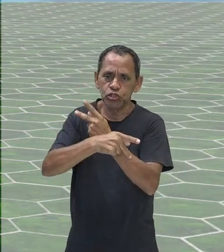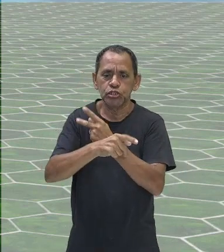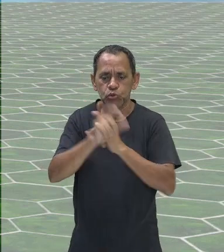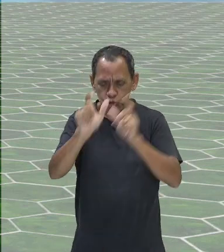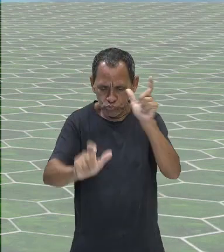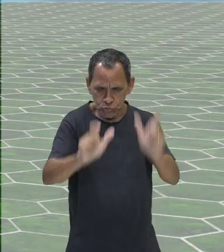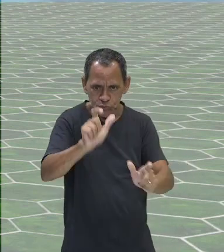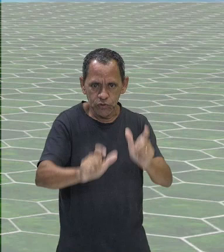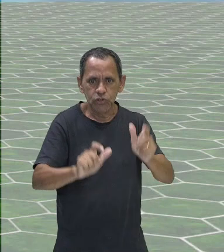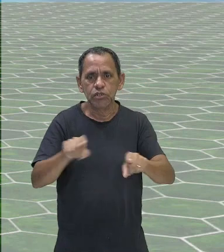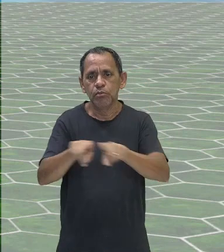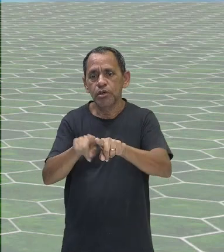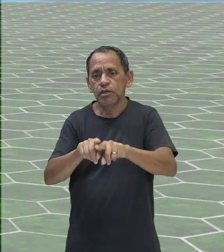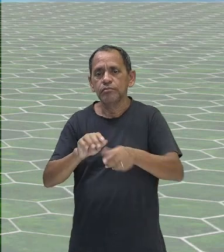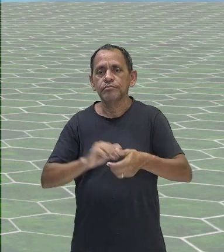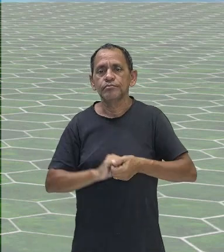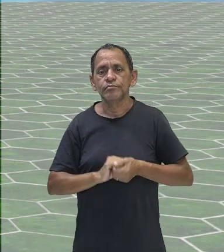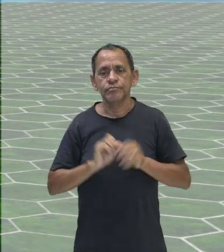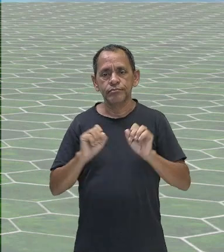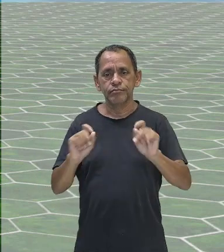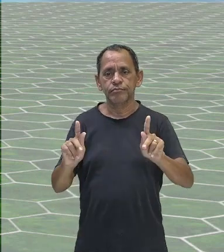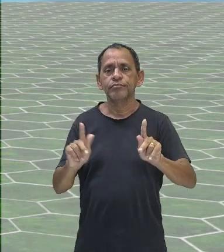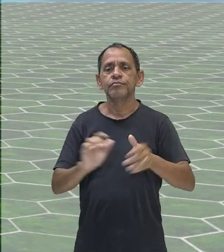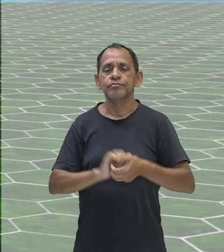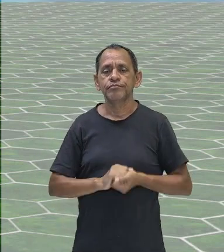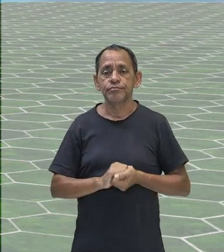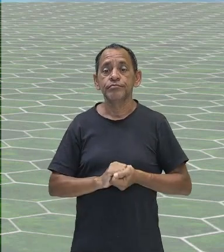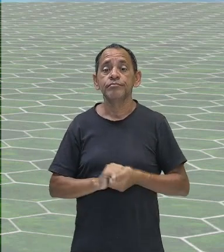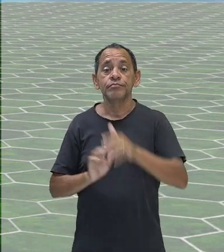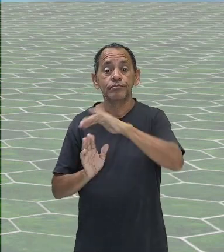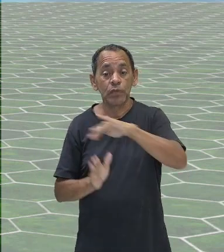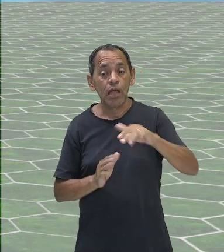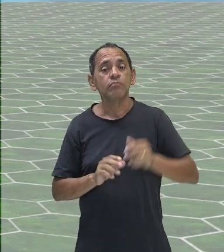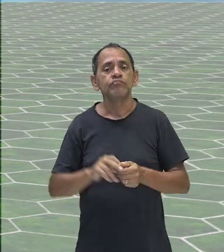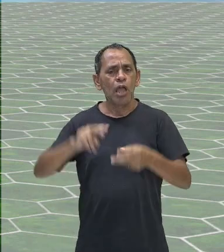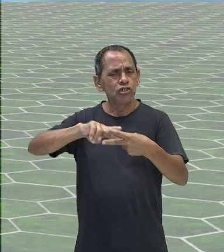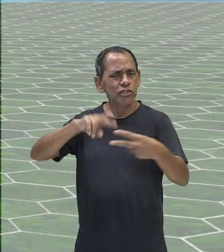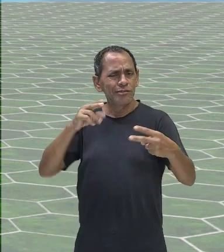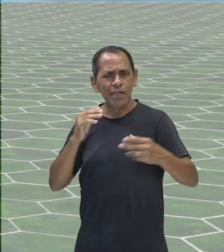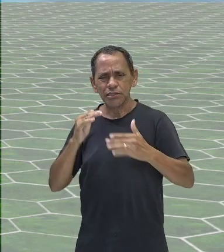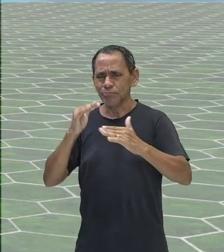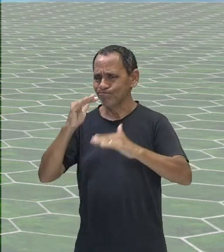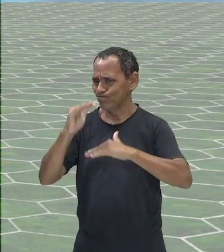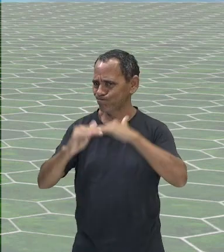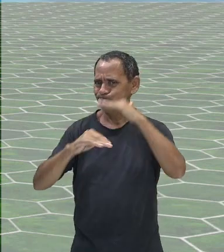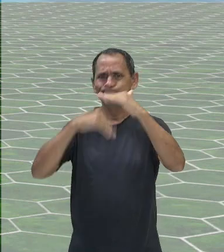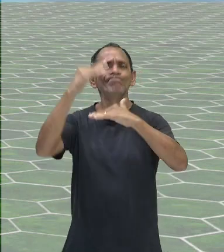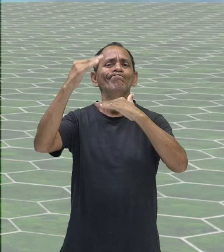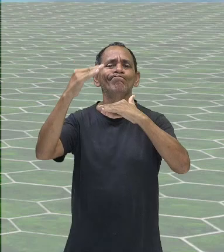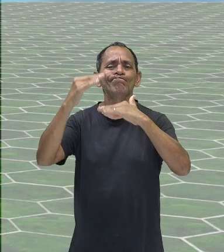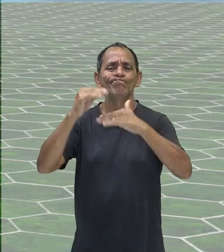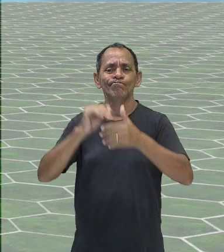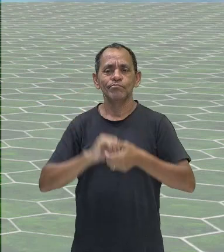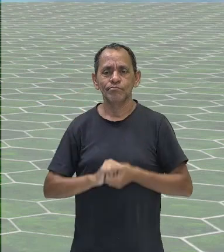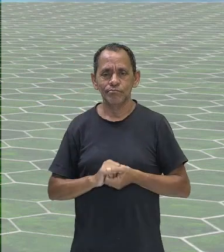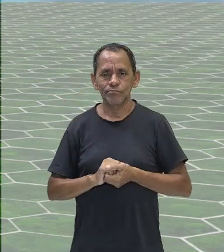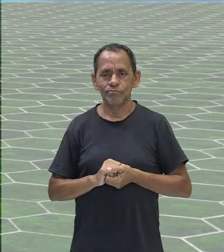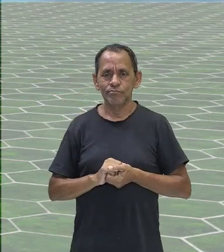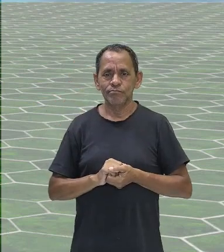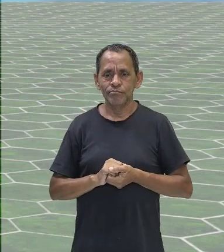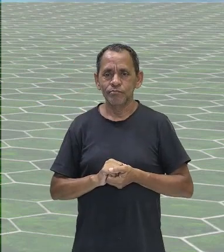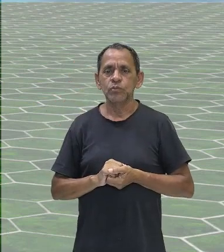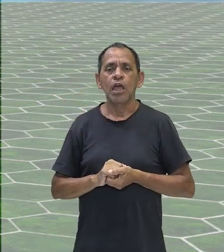indivíduos. Tá? E a genética, ela avançou demais, muito ao longo do tempo, né? A